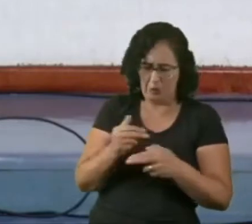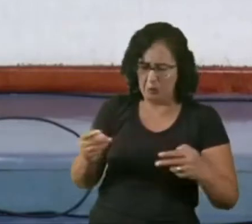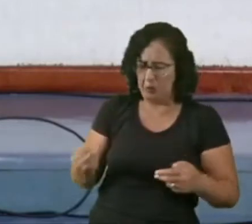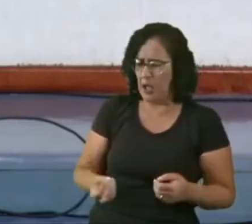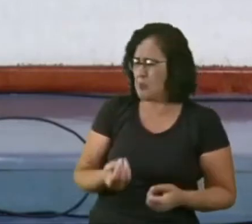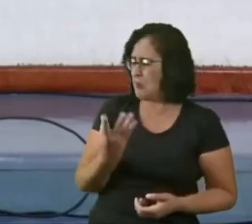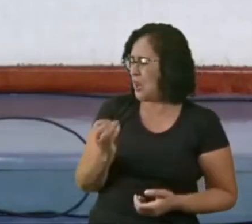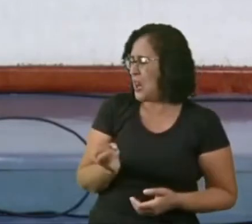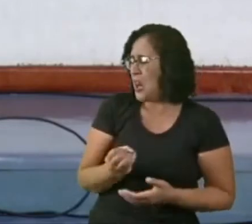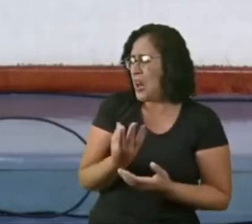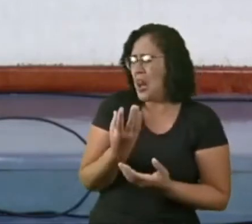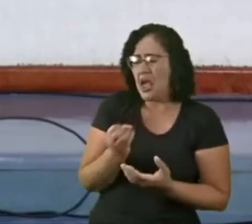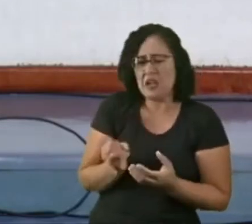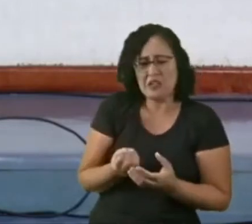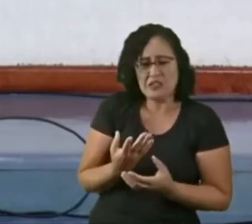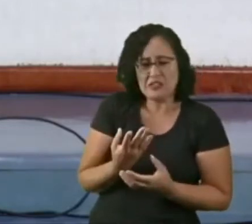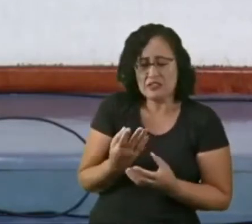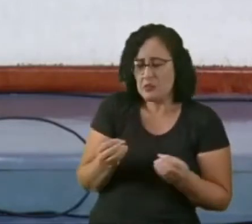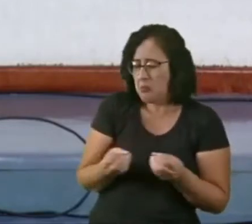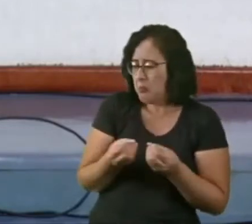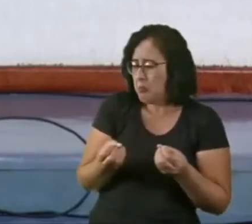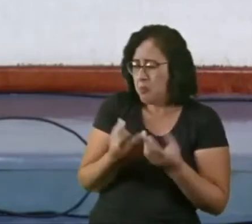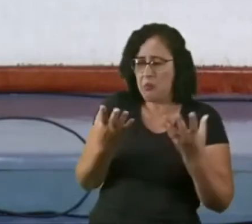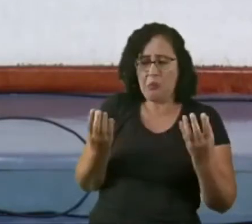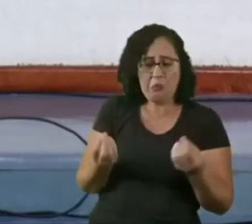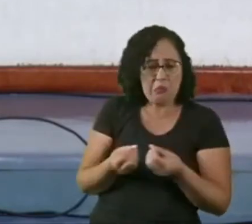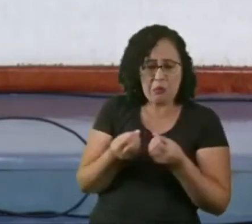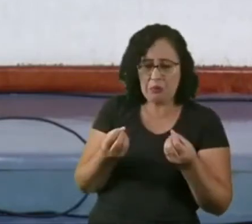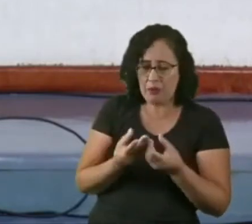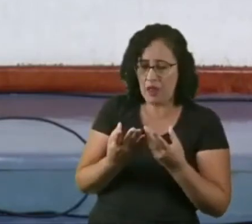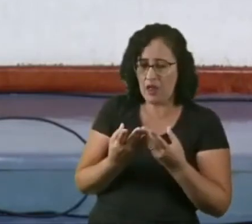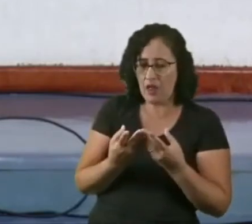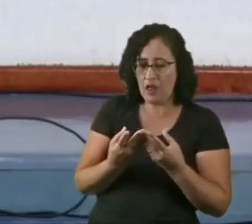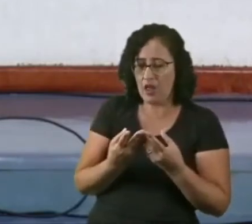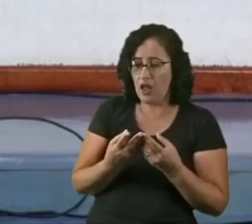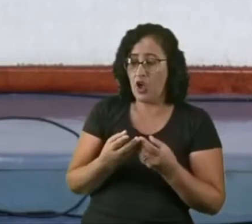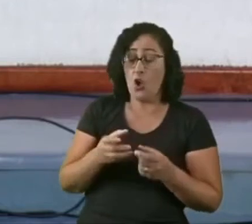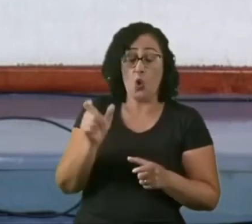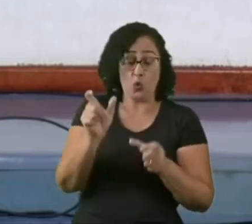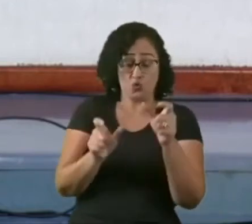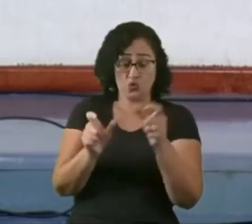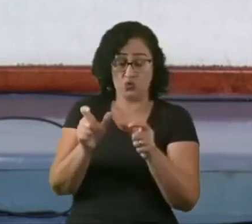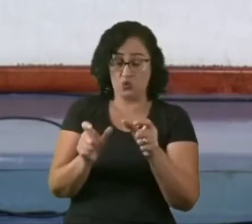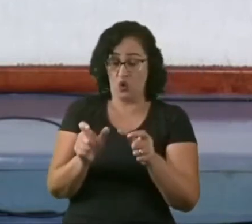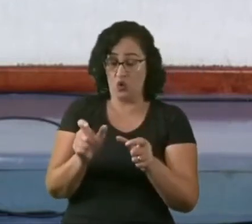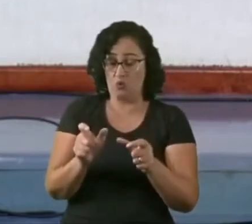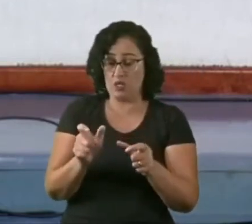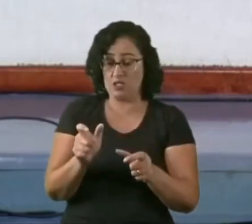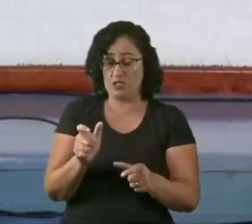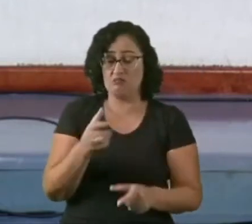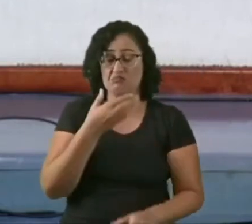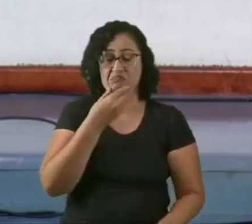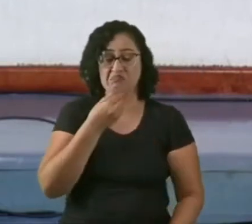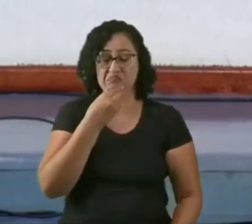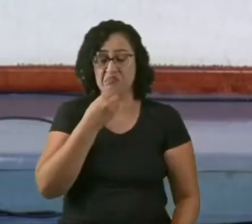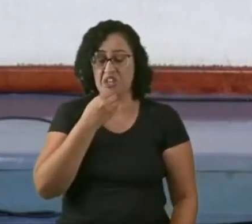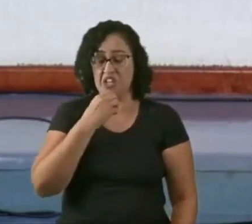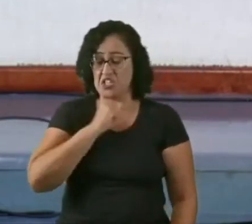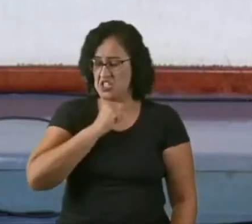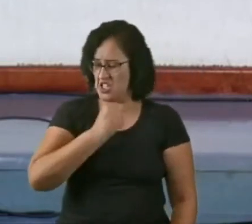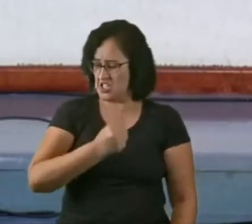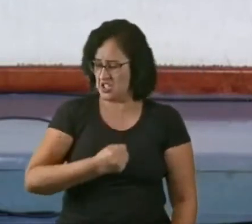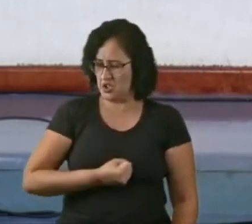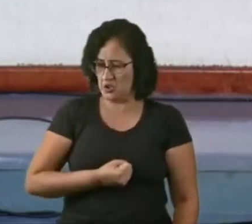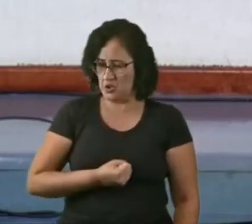dos sacerdotes e as nossas autoridades o entregaram para ser condenado à morte e o crucificaram. E